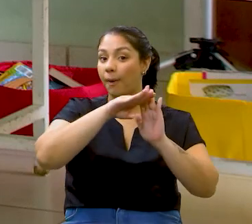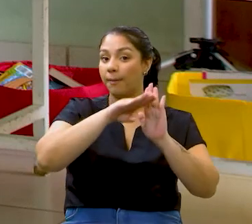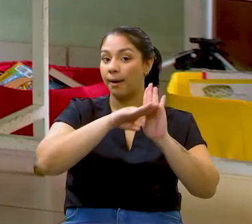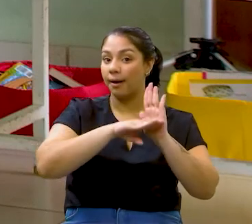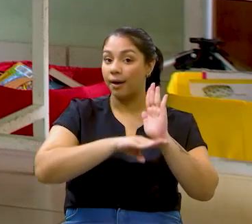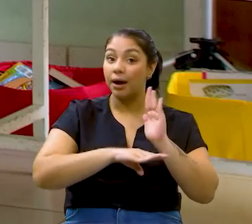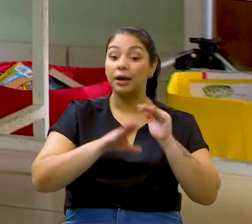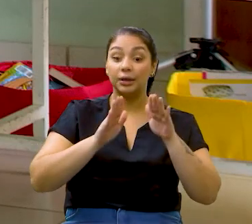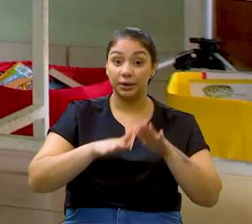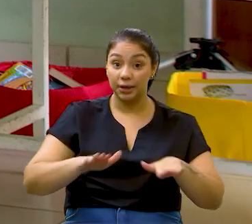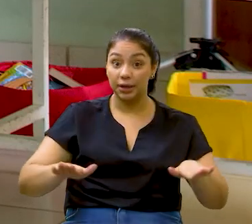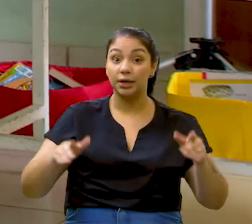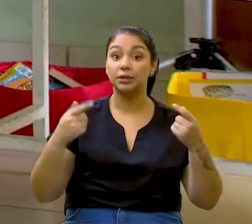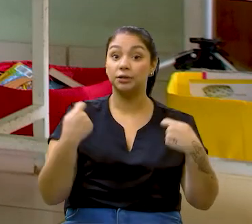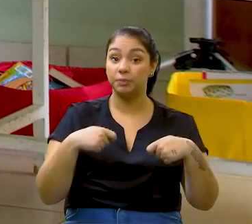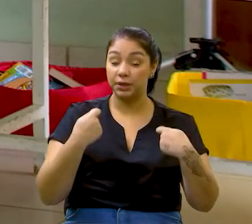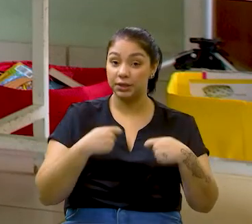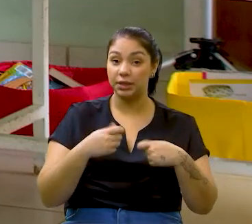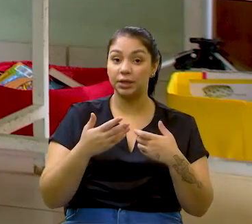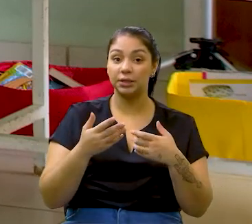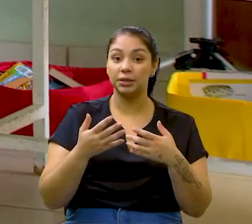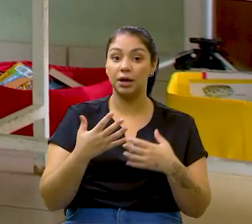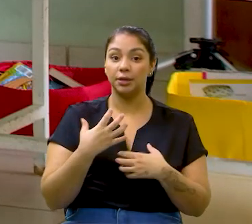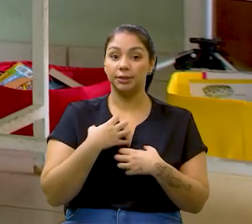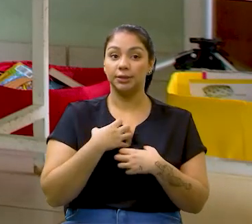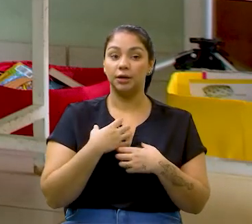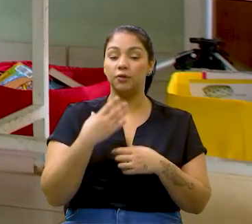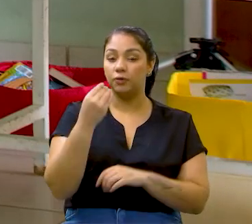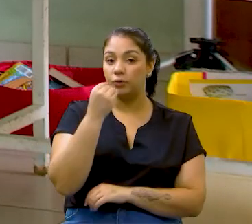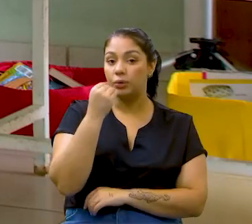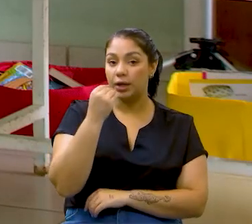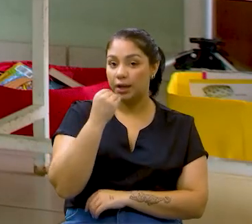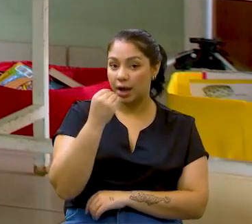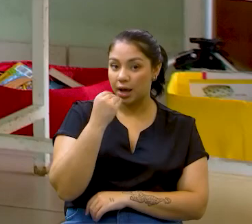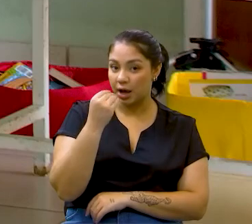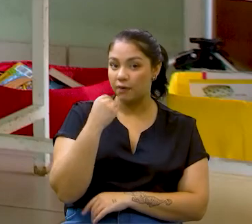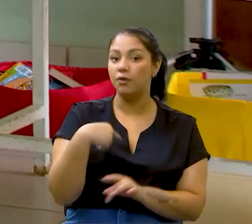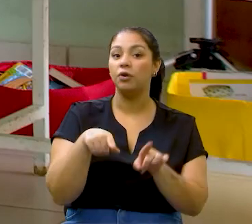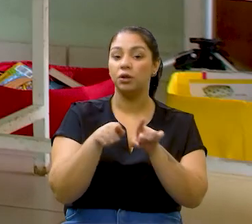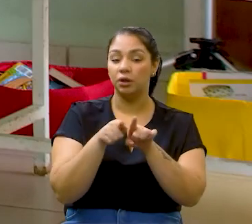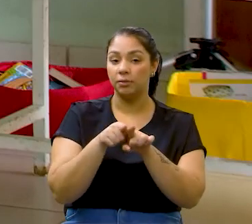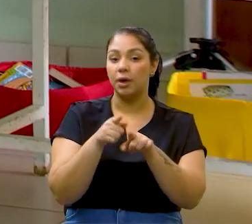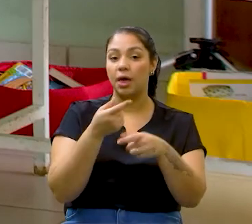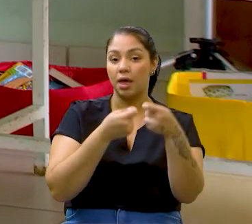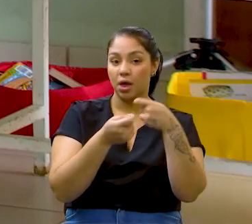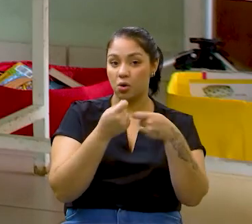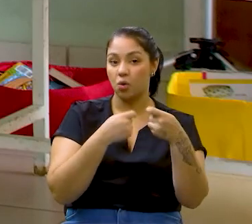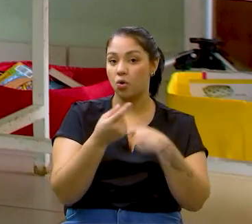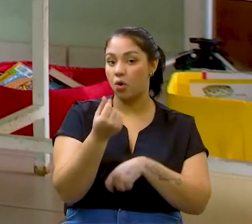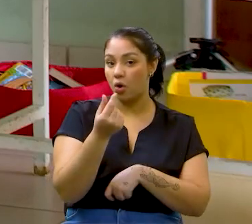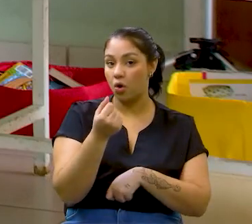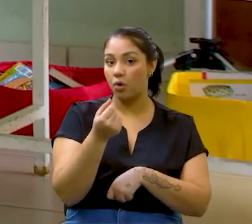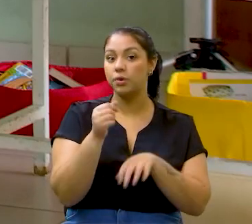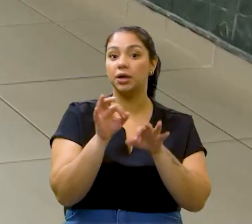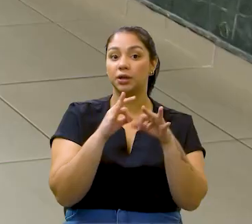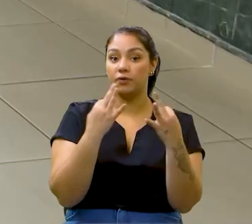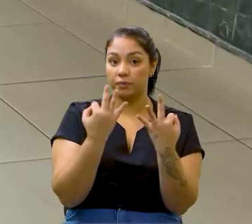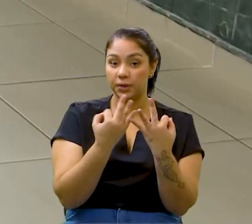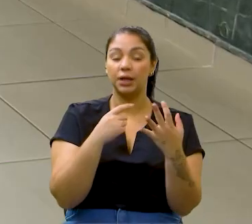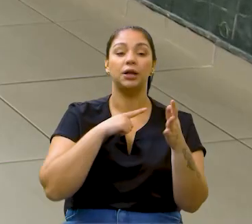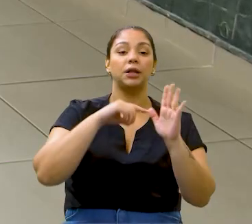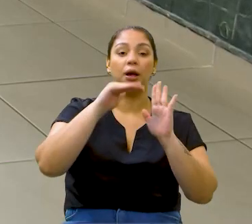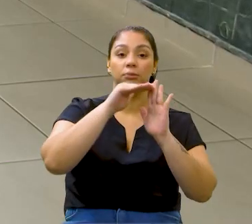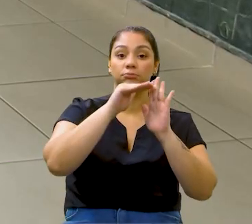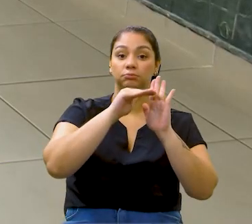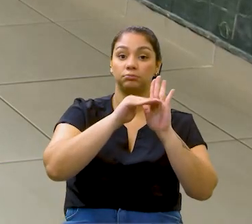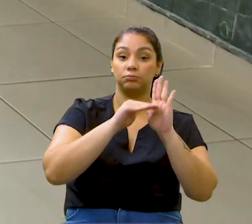de quesitos, né? A criança tem que estar em situação de vulnerabilidade, tem a situação econômica da família, e